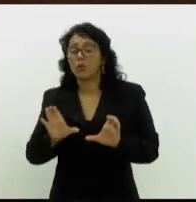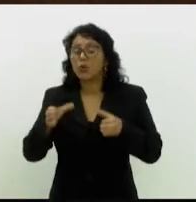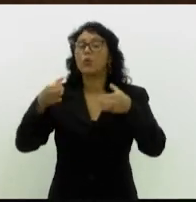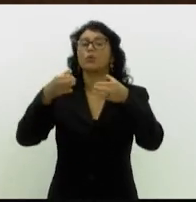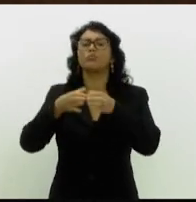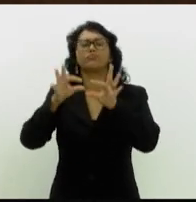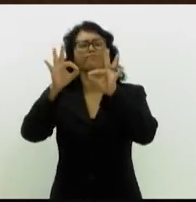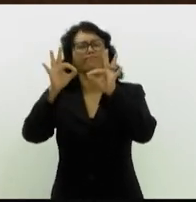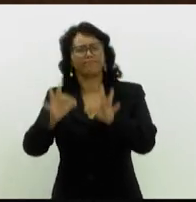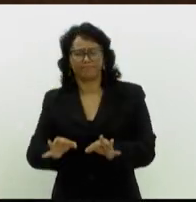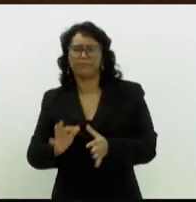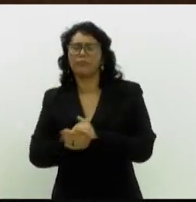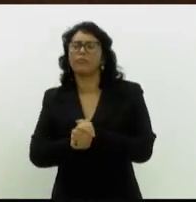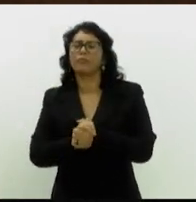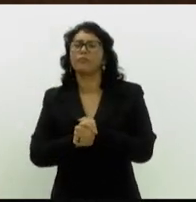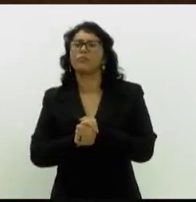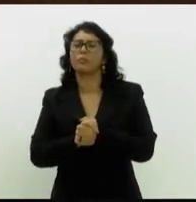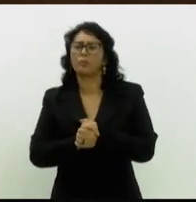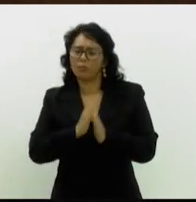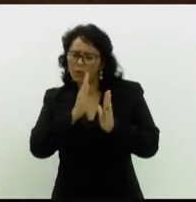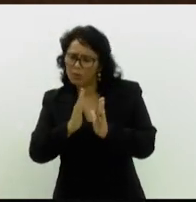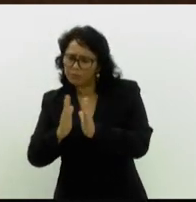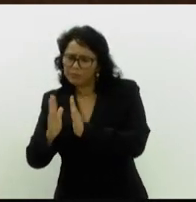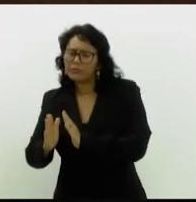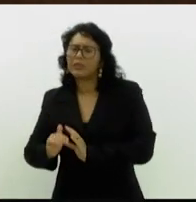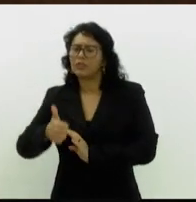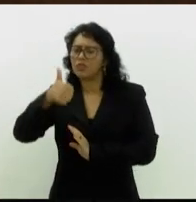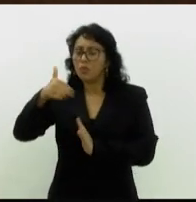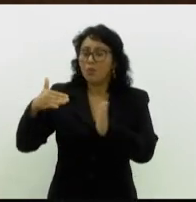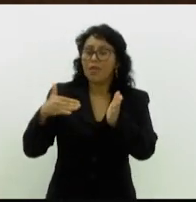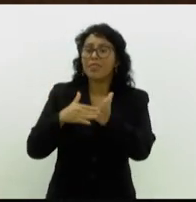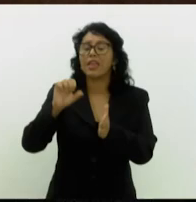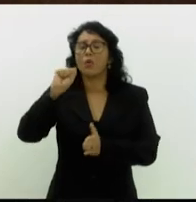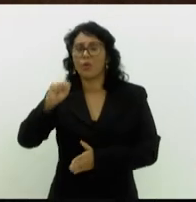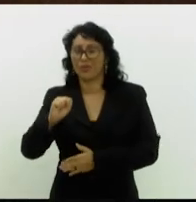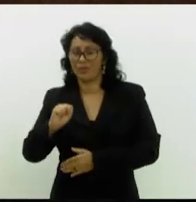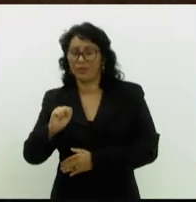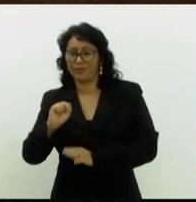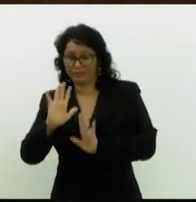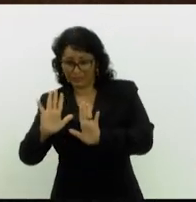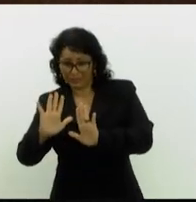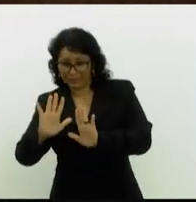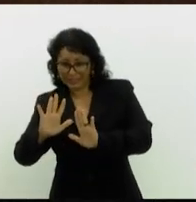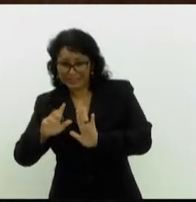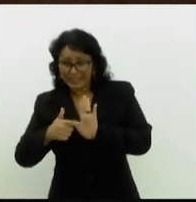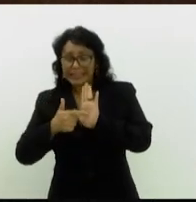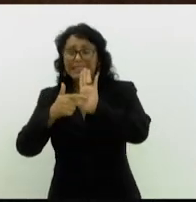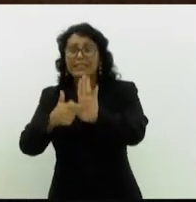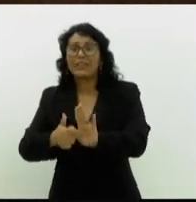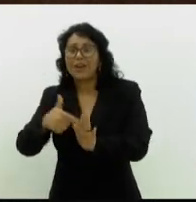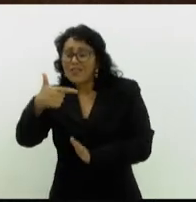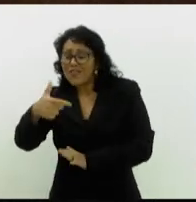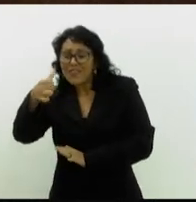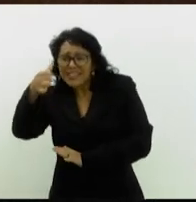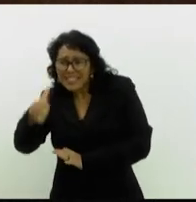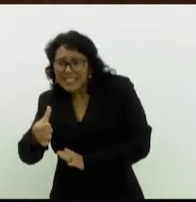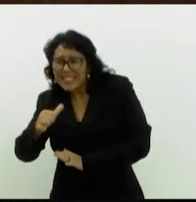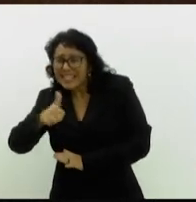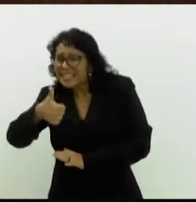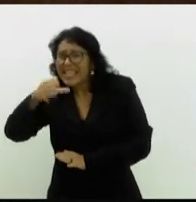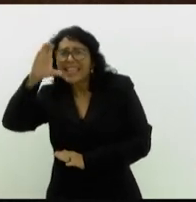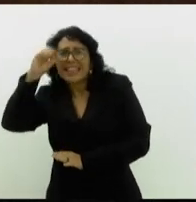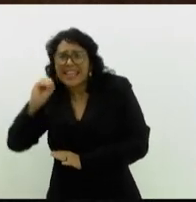a o no entanto senhora presidenta de 26 emendas 10 São supressivas E do mesmo